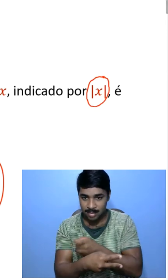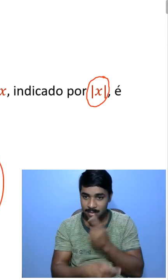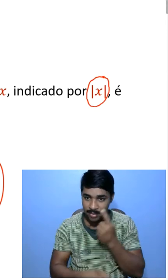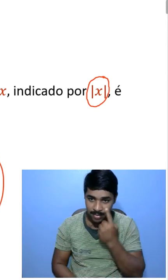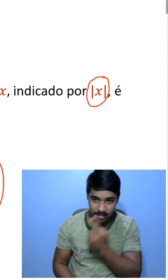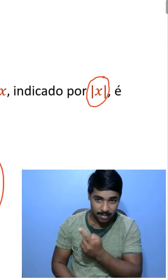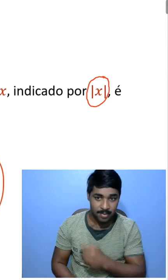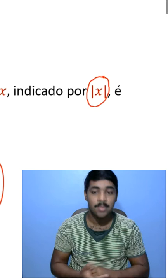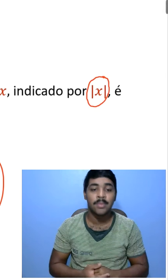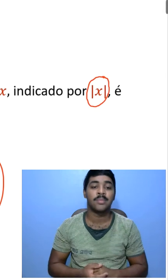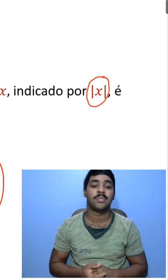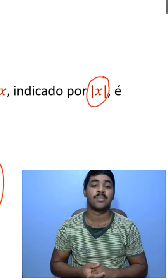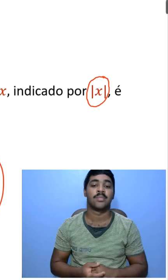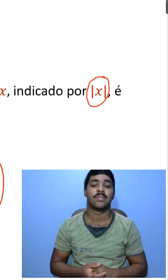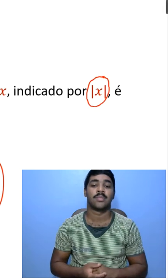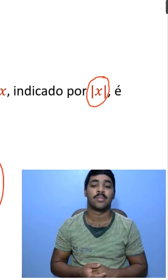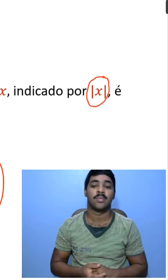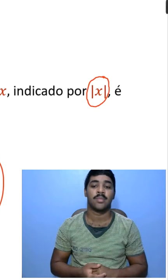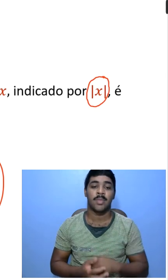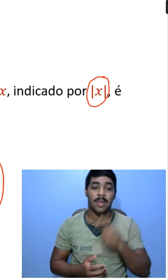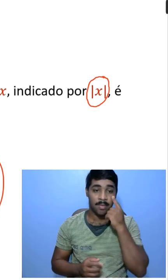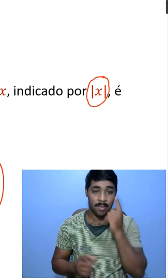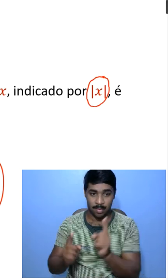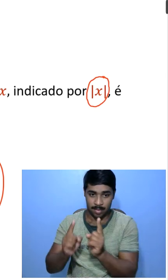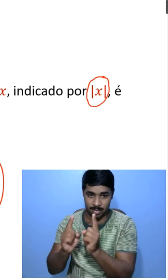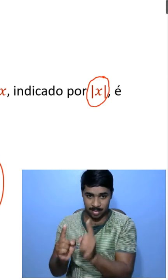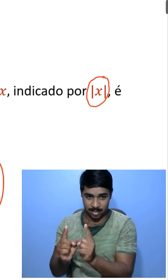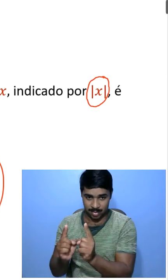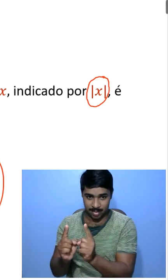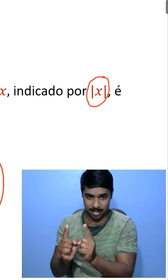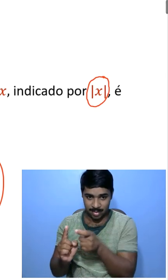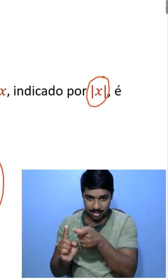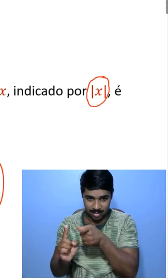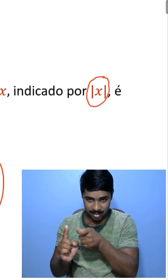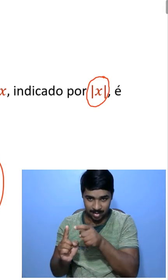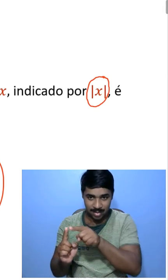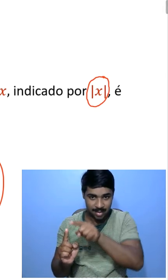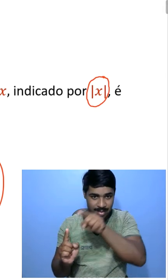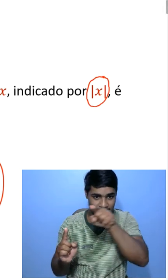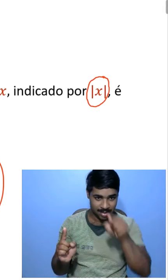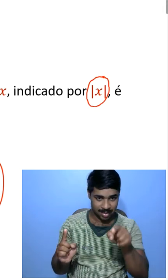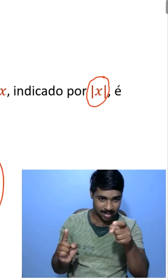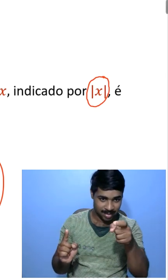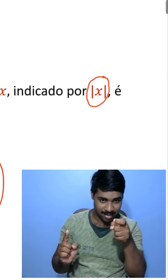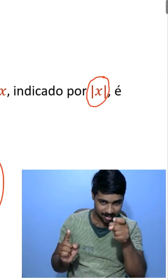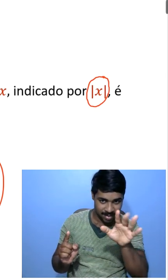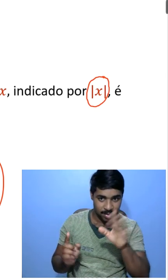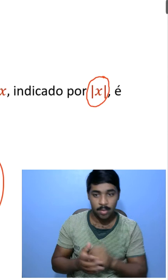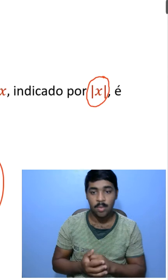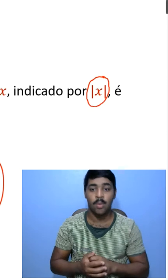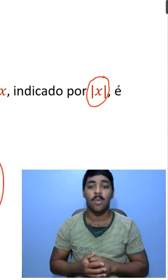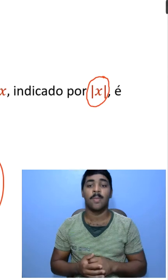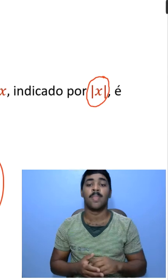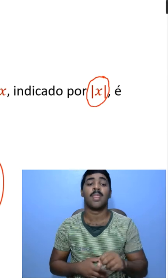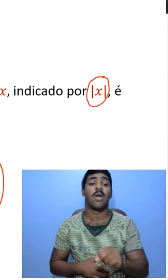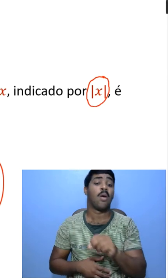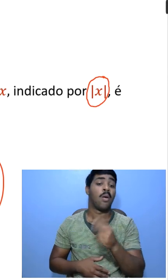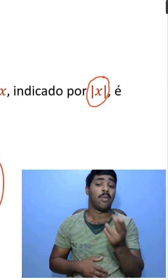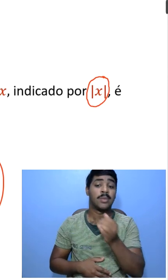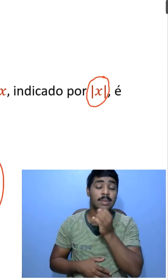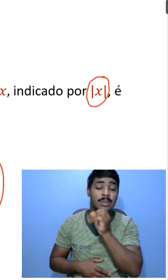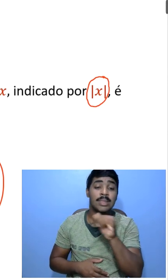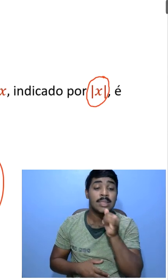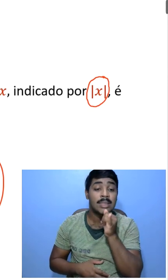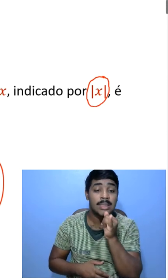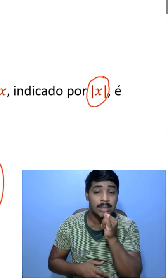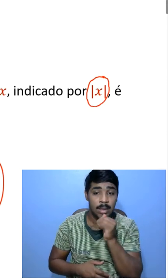própria coisa que está dentro do módulo, se o x for maior ou igual a zero. Ou ele é igual ao menos x, ou seja,